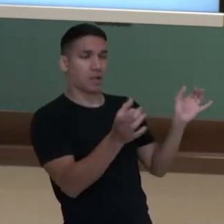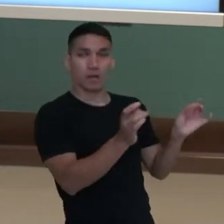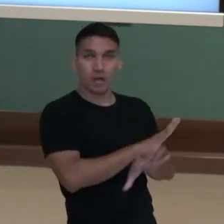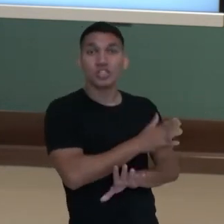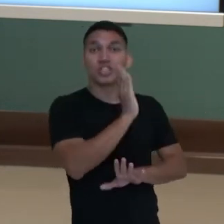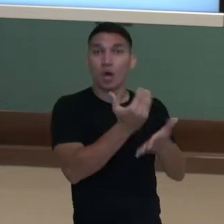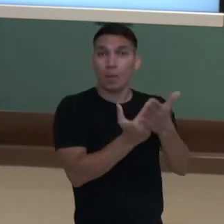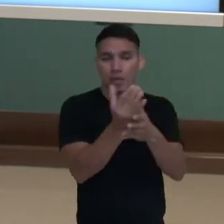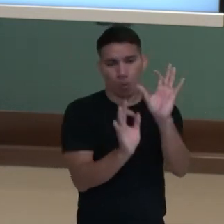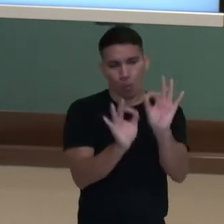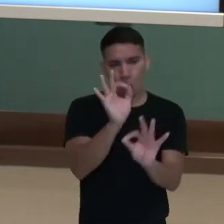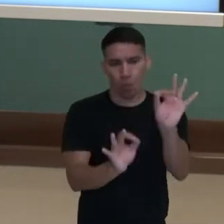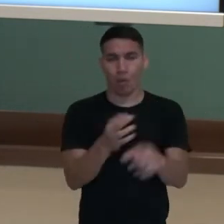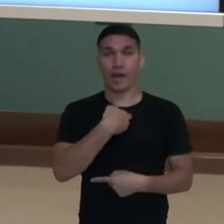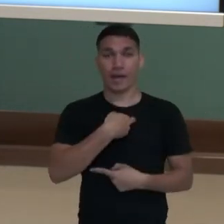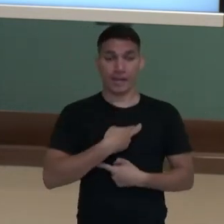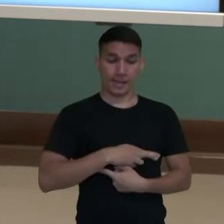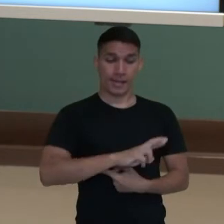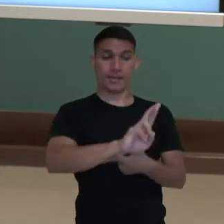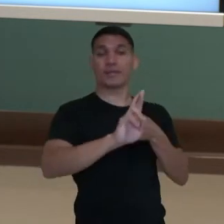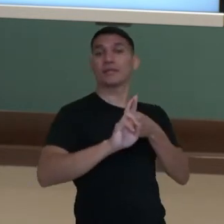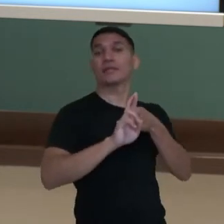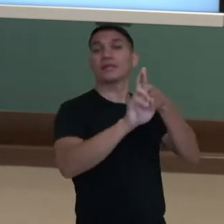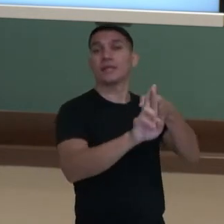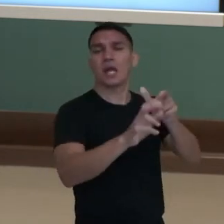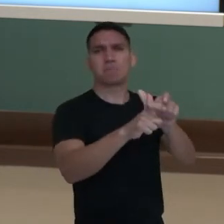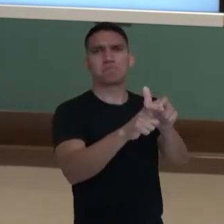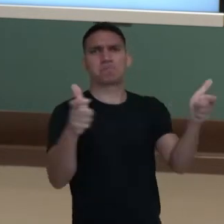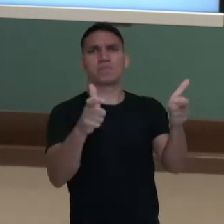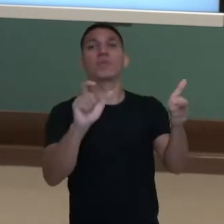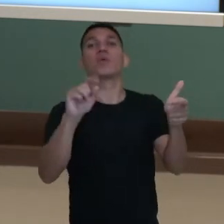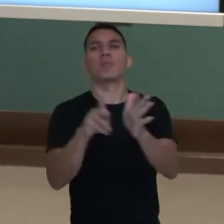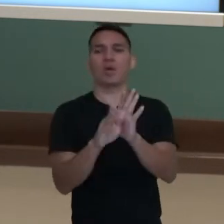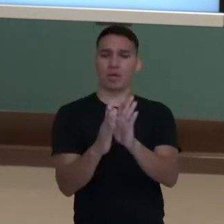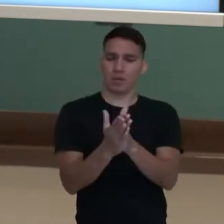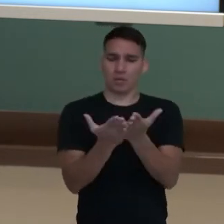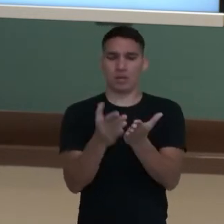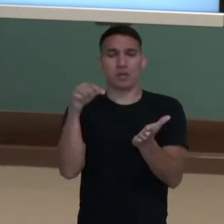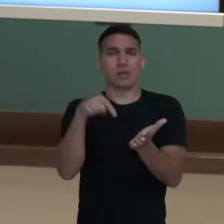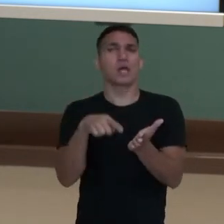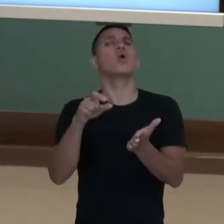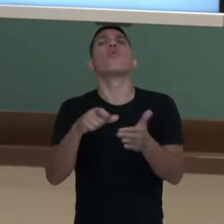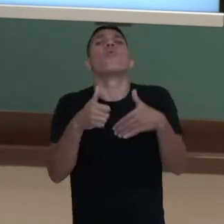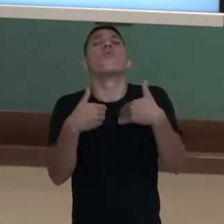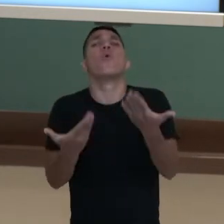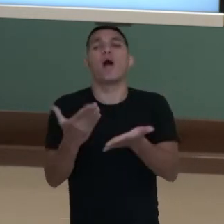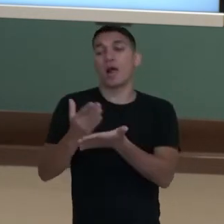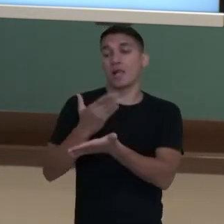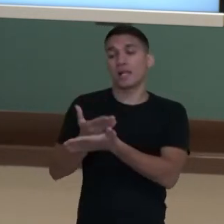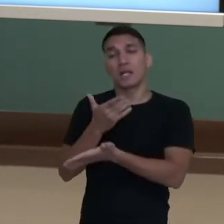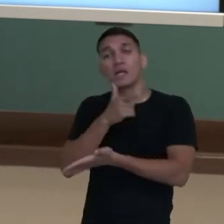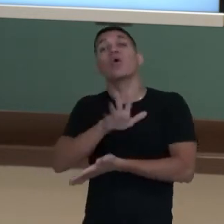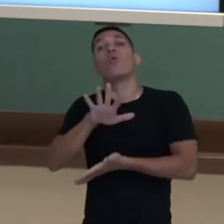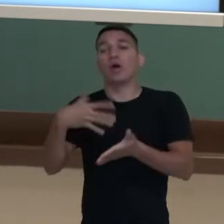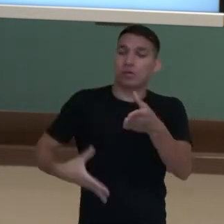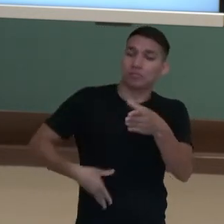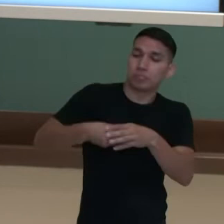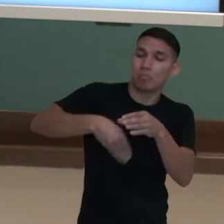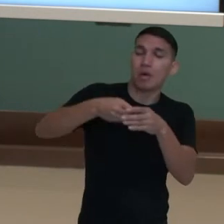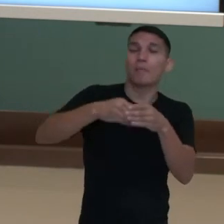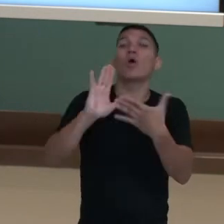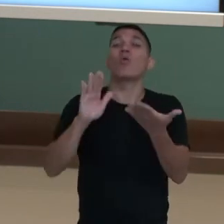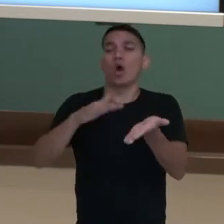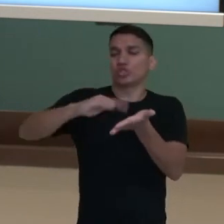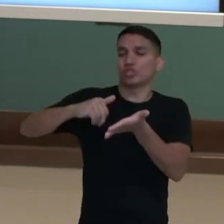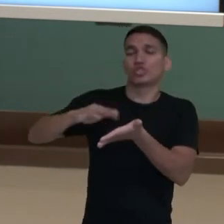uma religião muito grande. A Bíblia, quais livros iriam, quais livros não